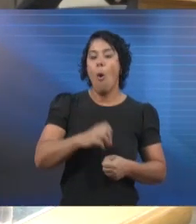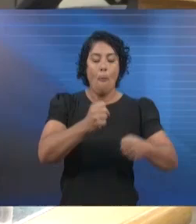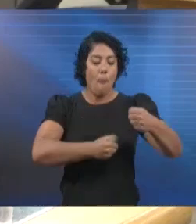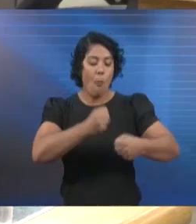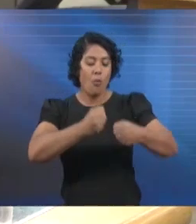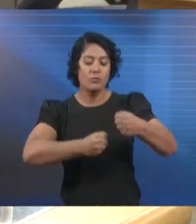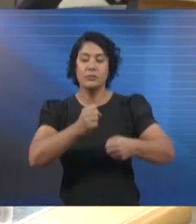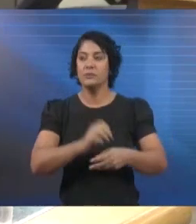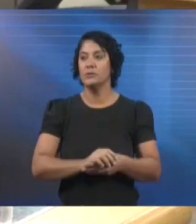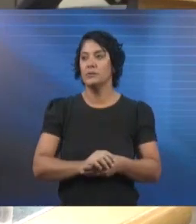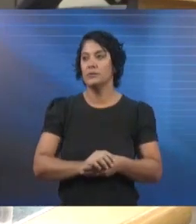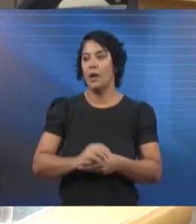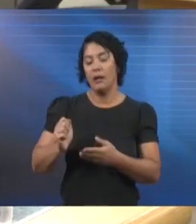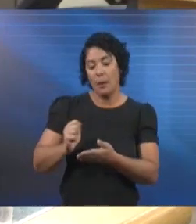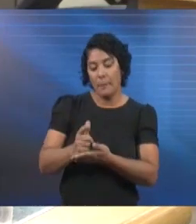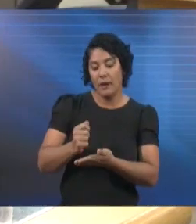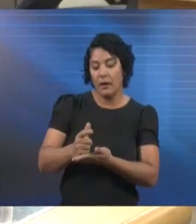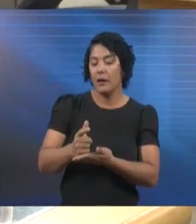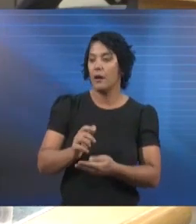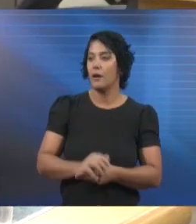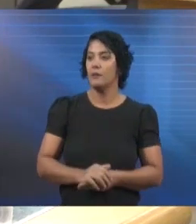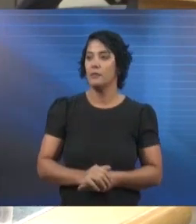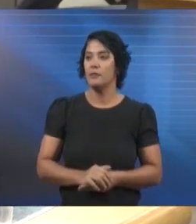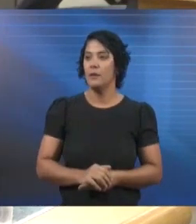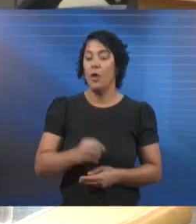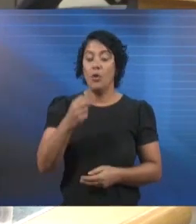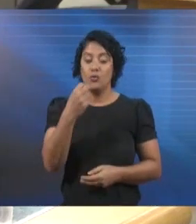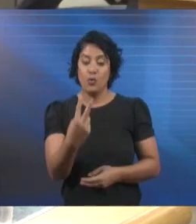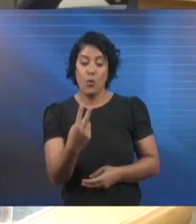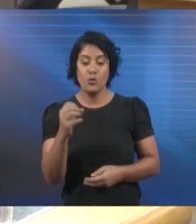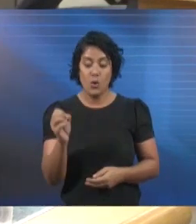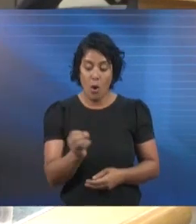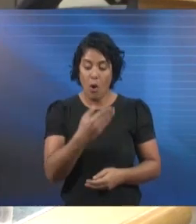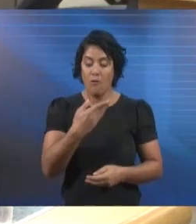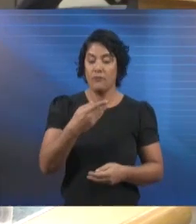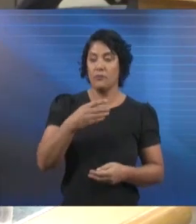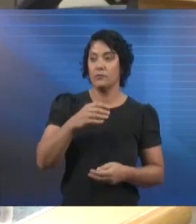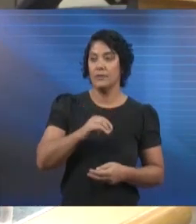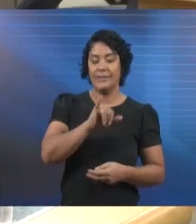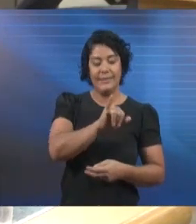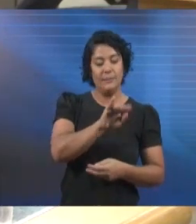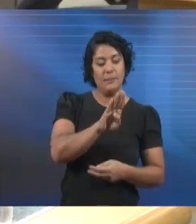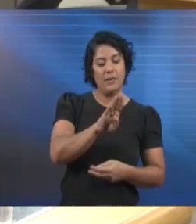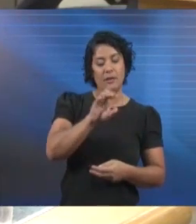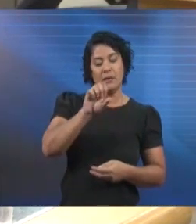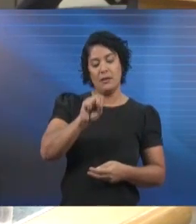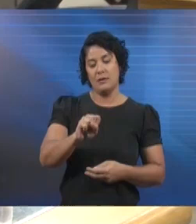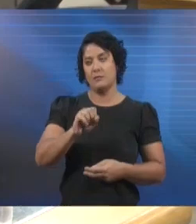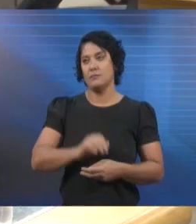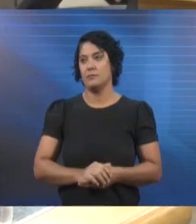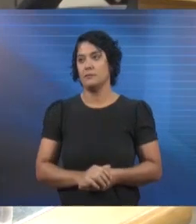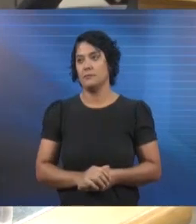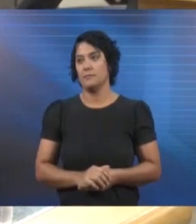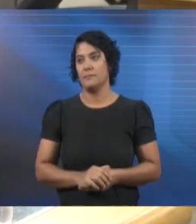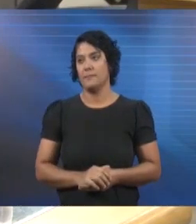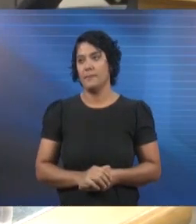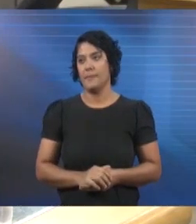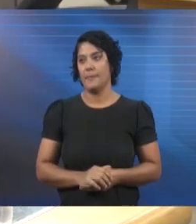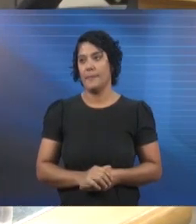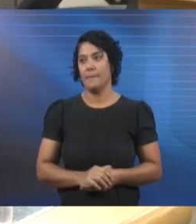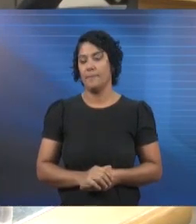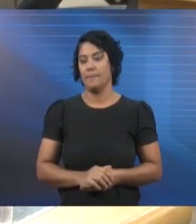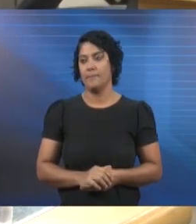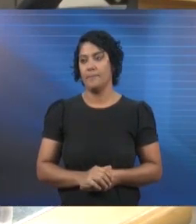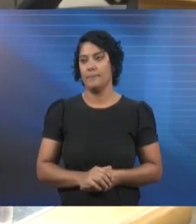como contribuintes dos dois novos tributos o ibs imposto sobre bens e serviços